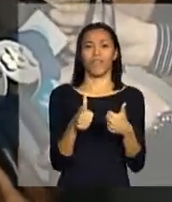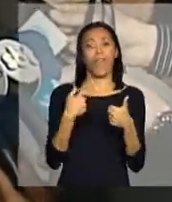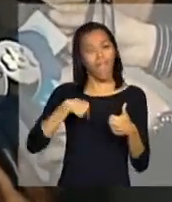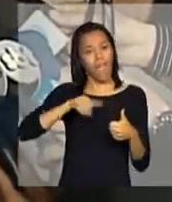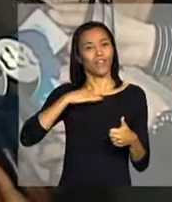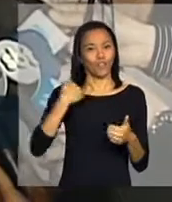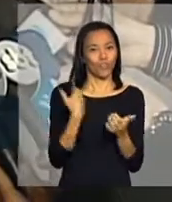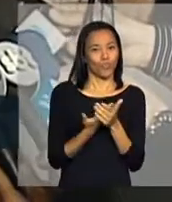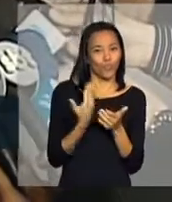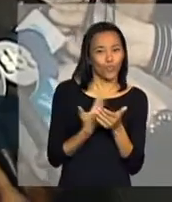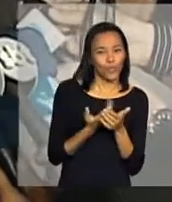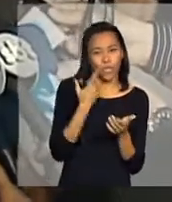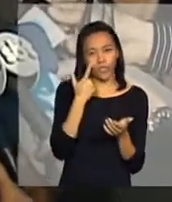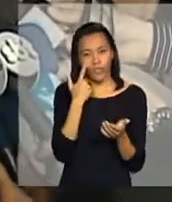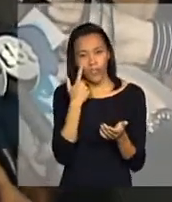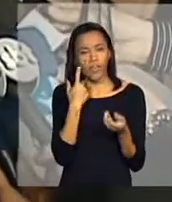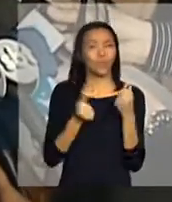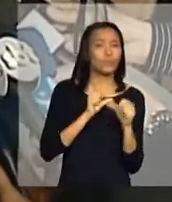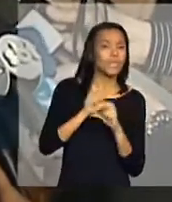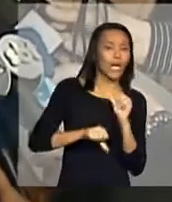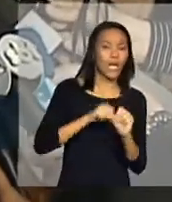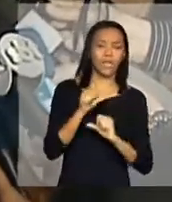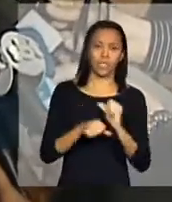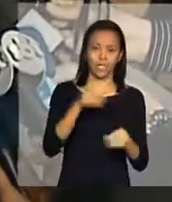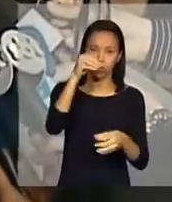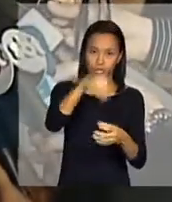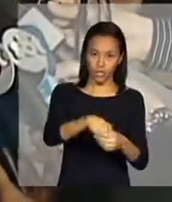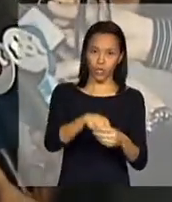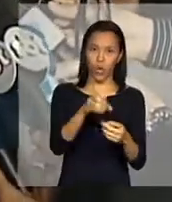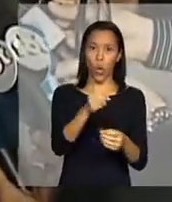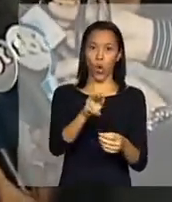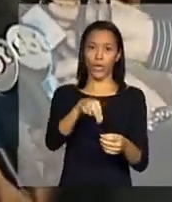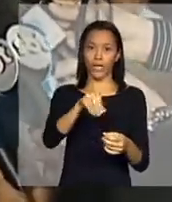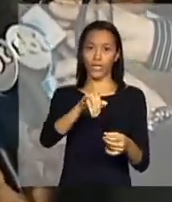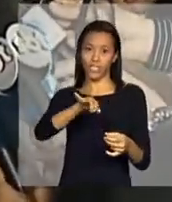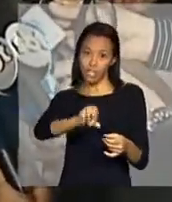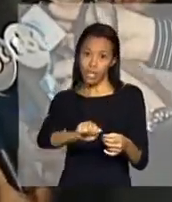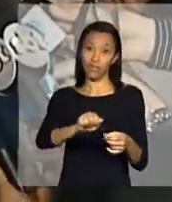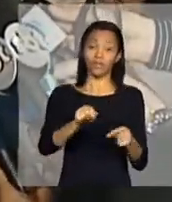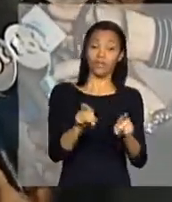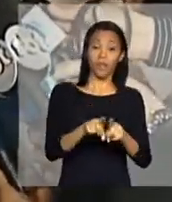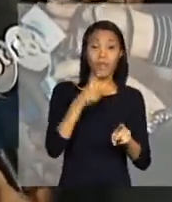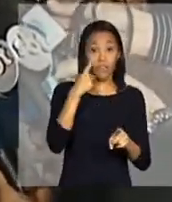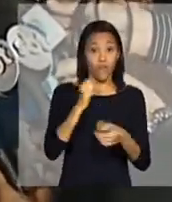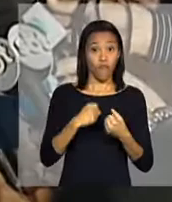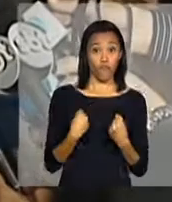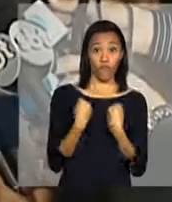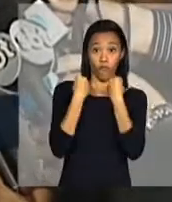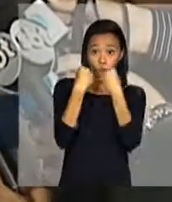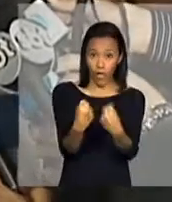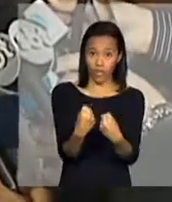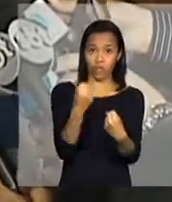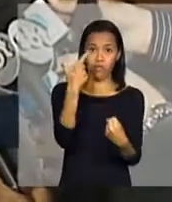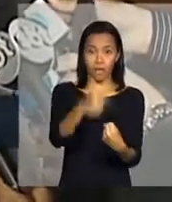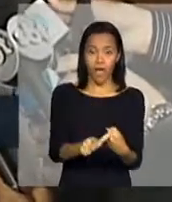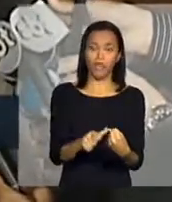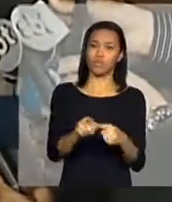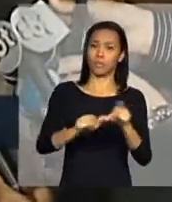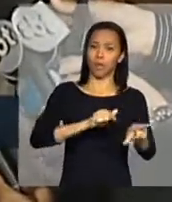estamos estudando mudanças estruturais, mudanças orgânicas, que fortaleçam o papel da FUNAI como um órgão